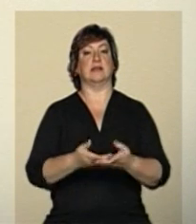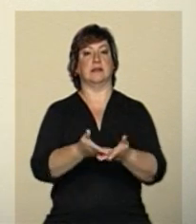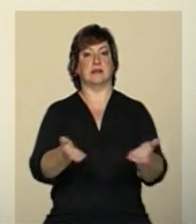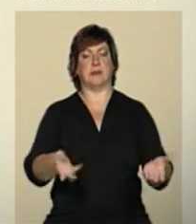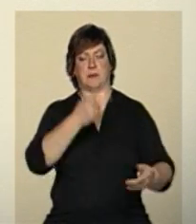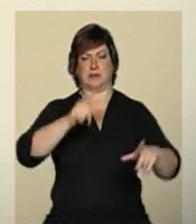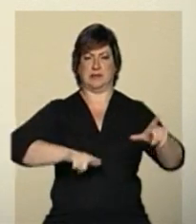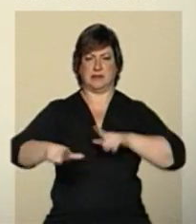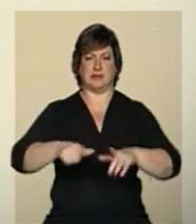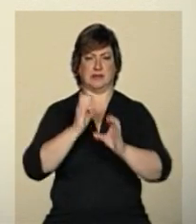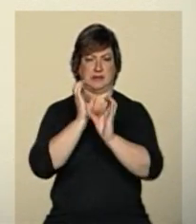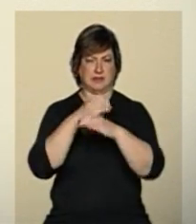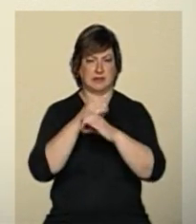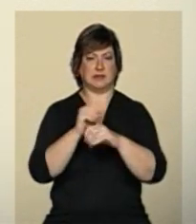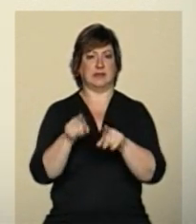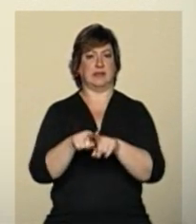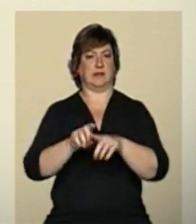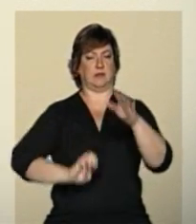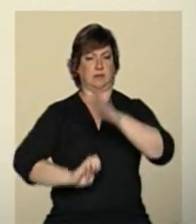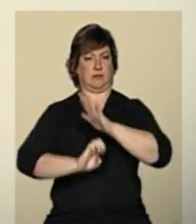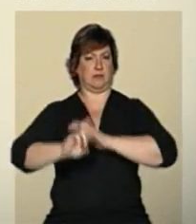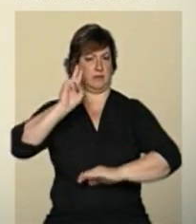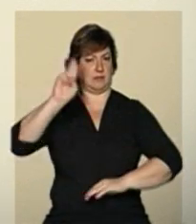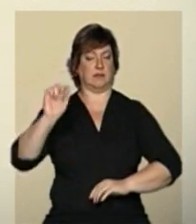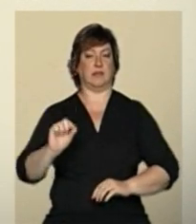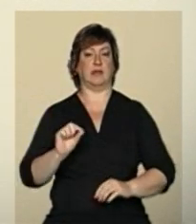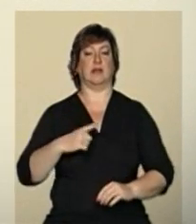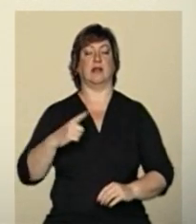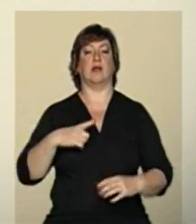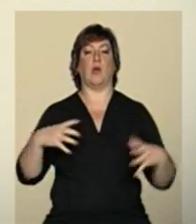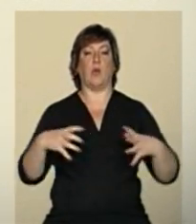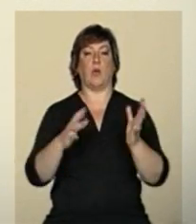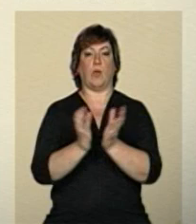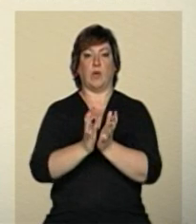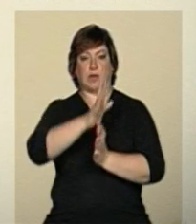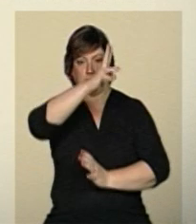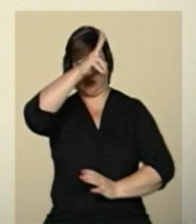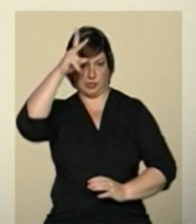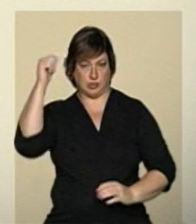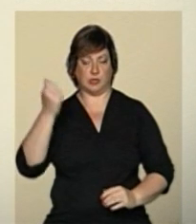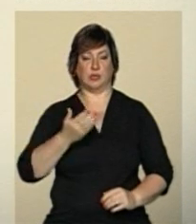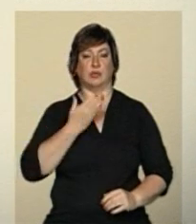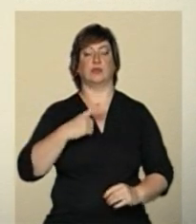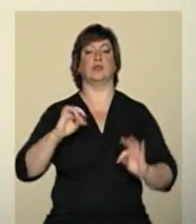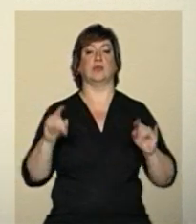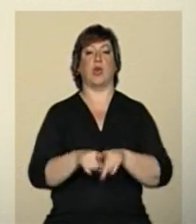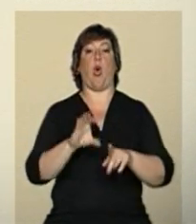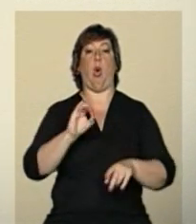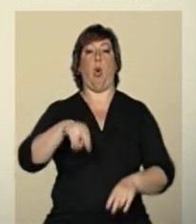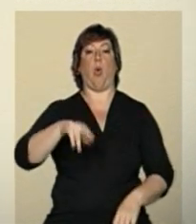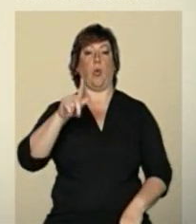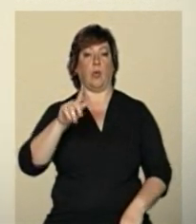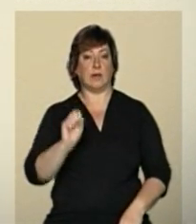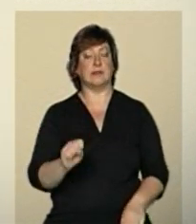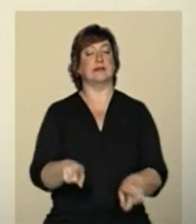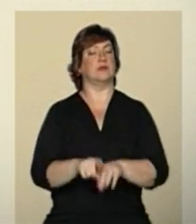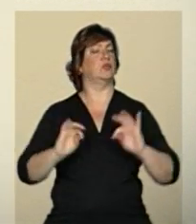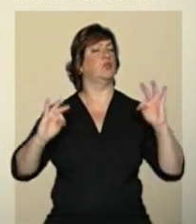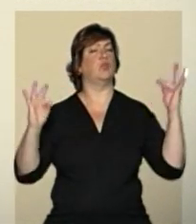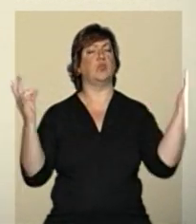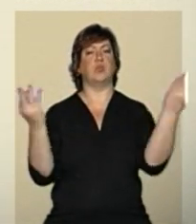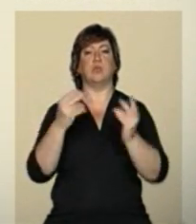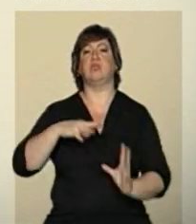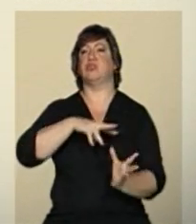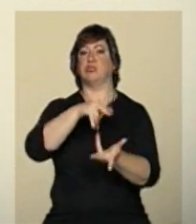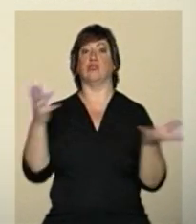trabalhadores, cientistas, empresários, comunidades indígenas e organizações não governamentais de todo o